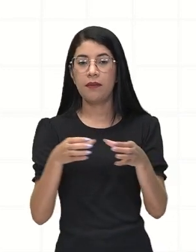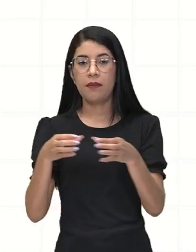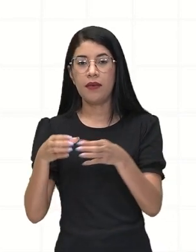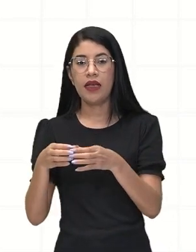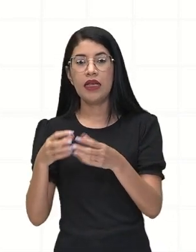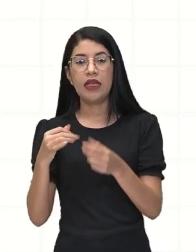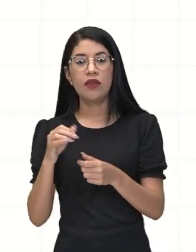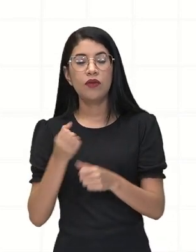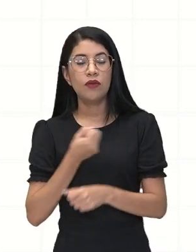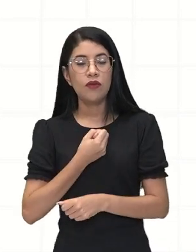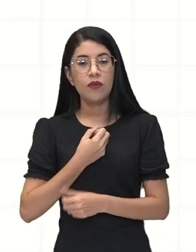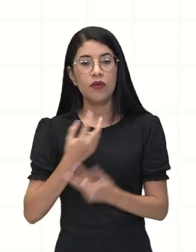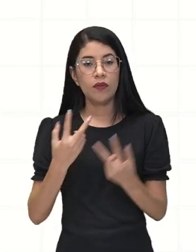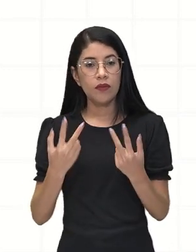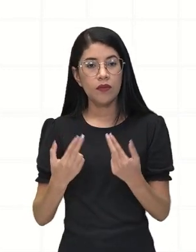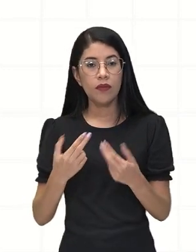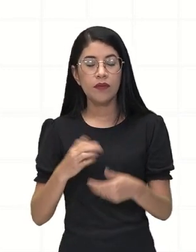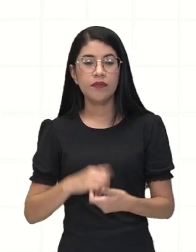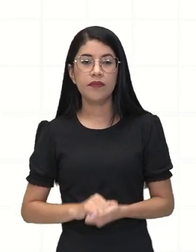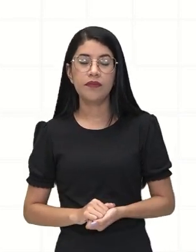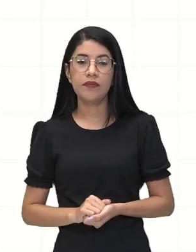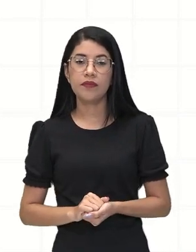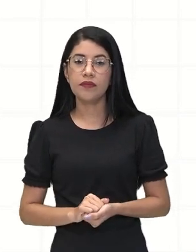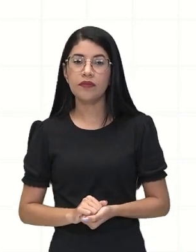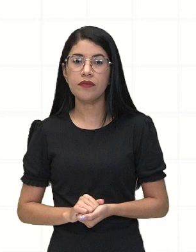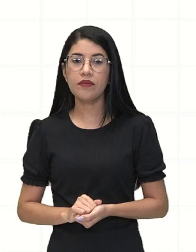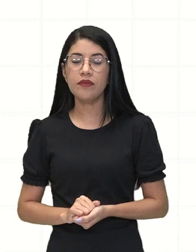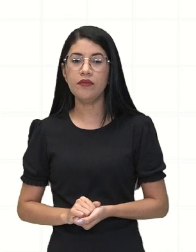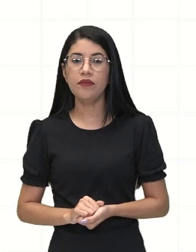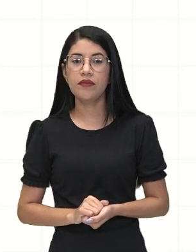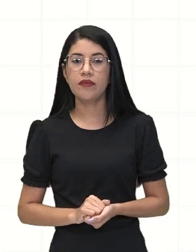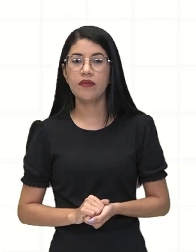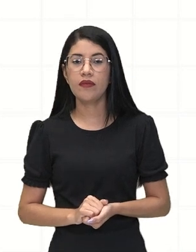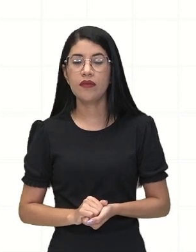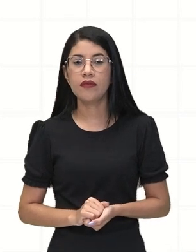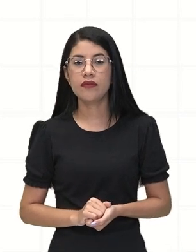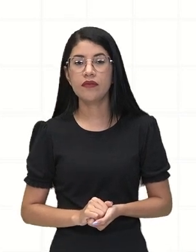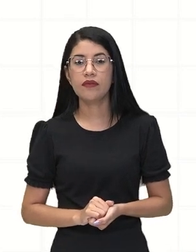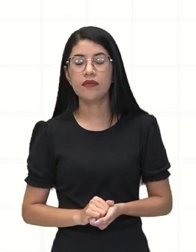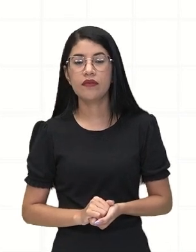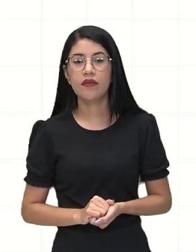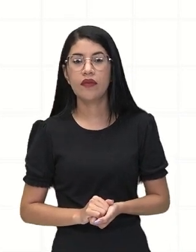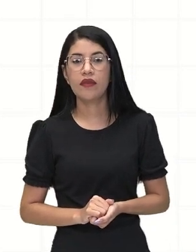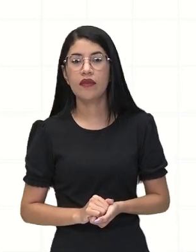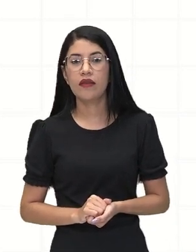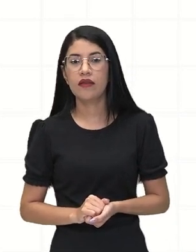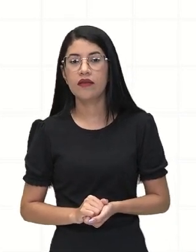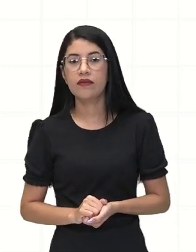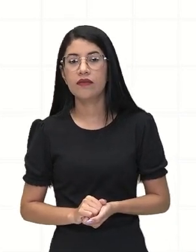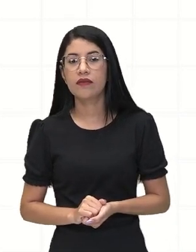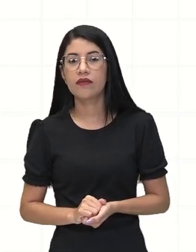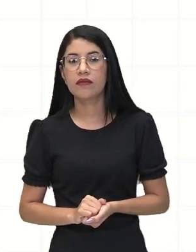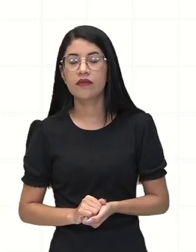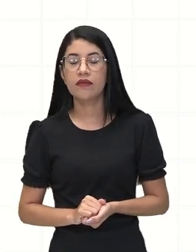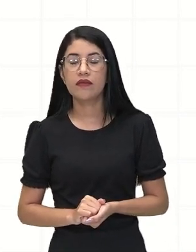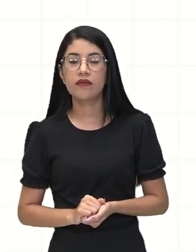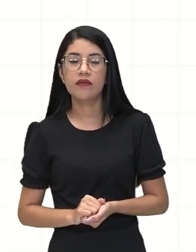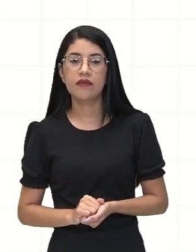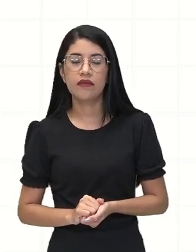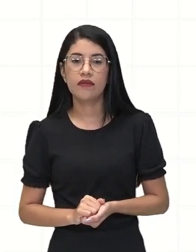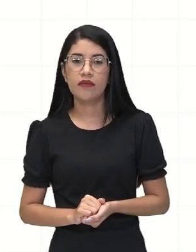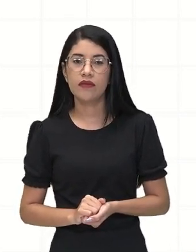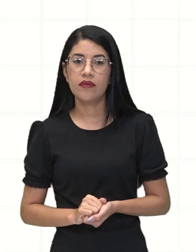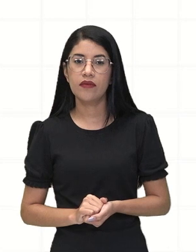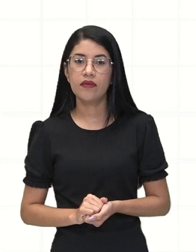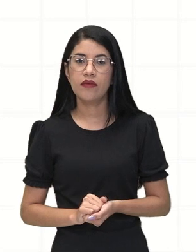mesmos fatores. Nesse caso, nós agrupamos o fator Y. Então, colocando o fator Y